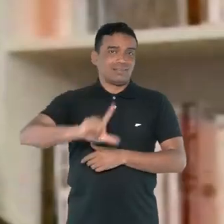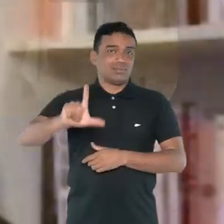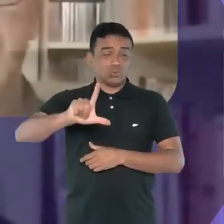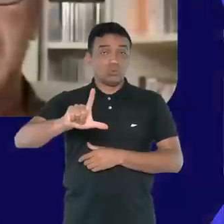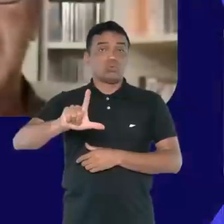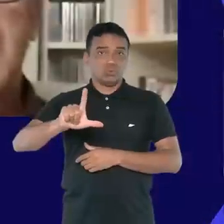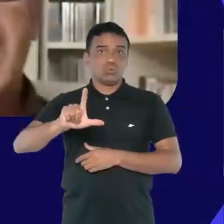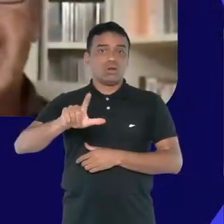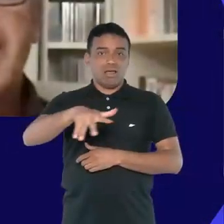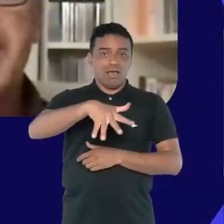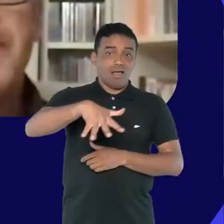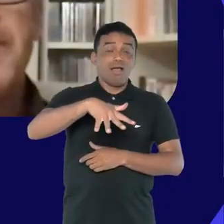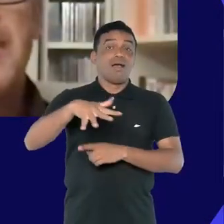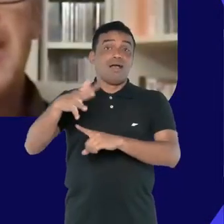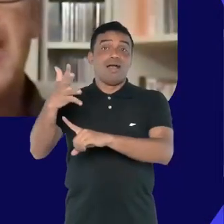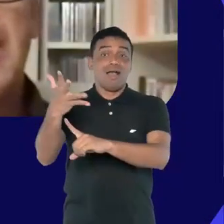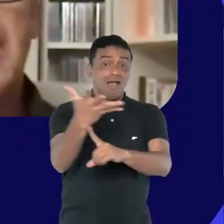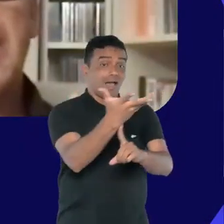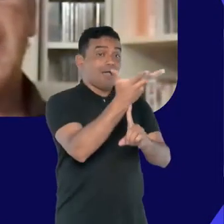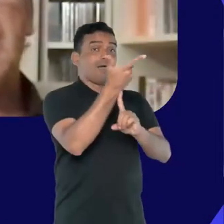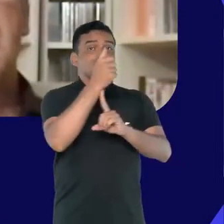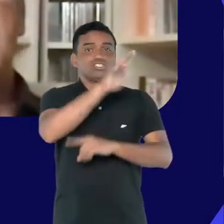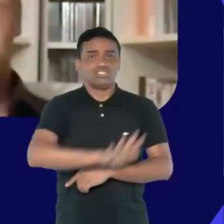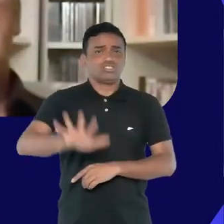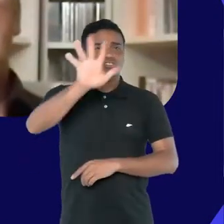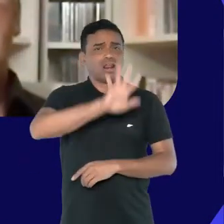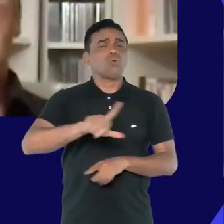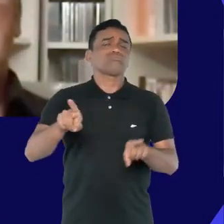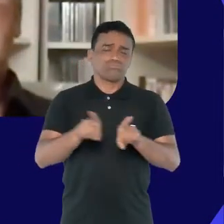arte em geral, é que